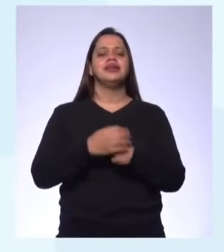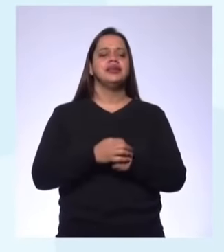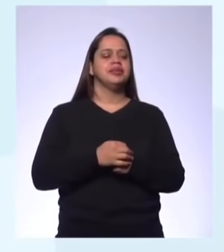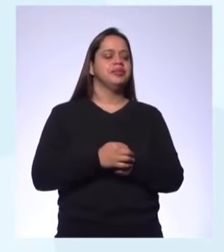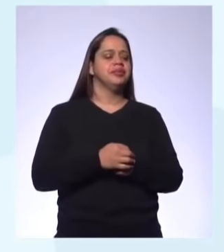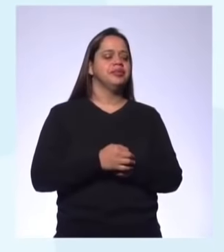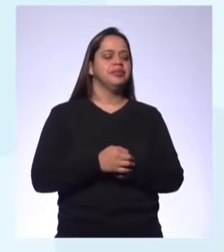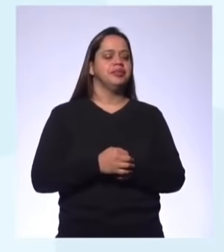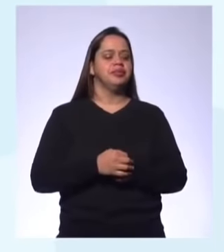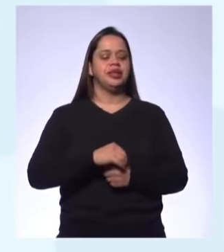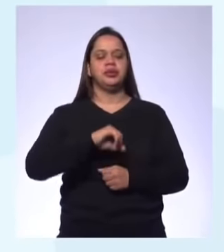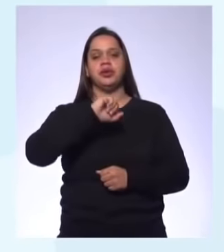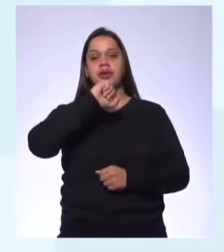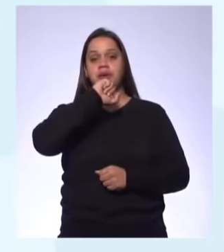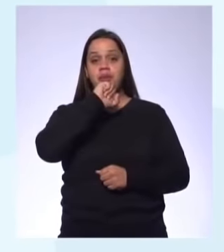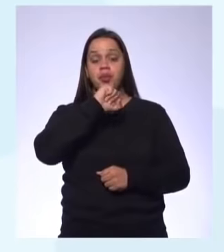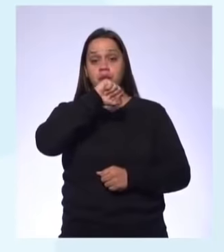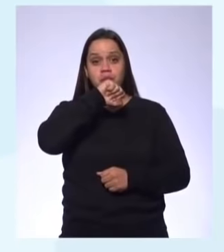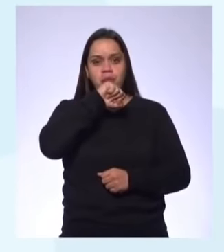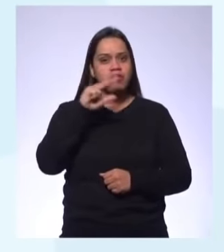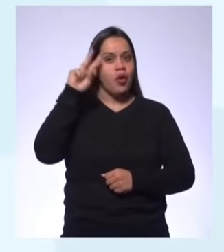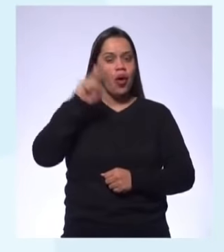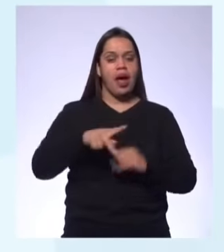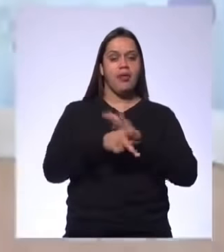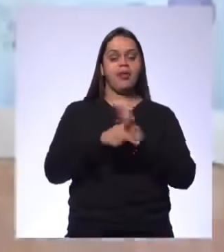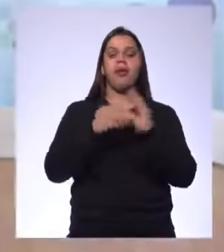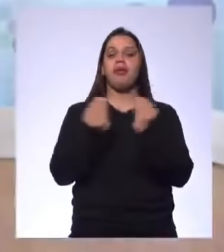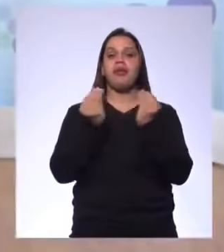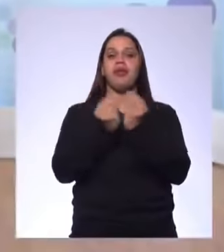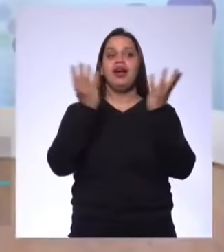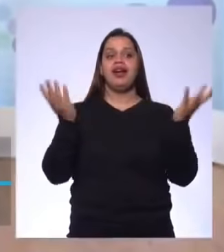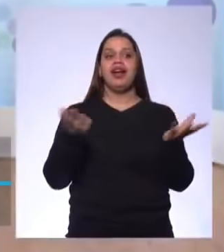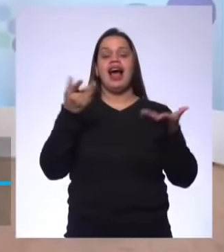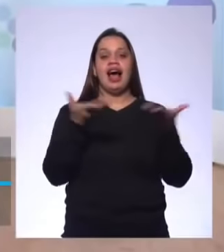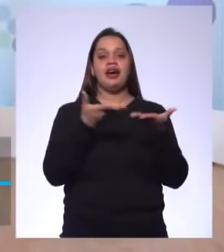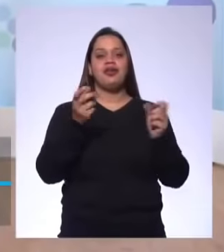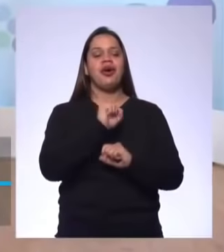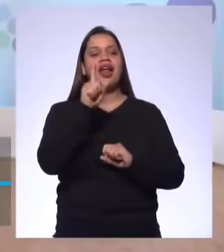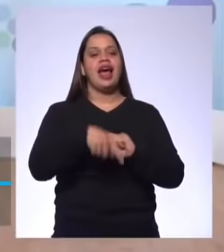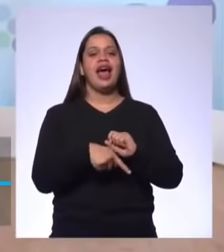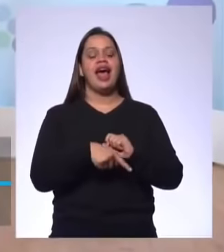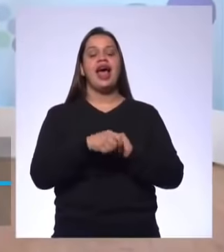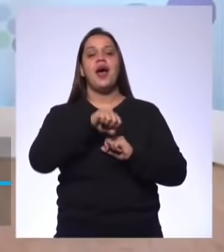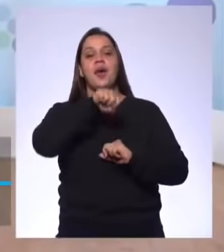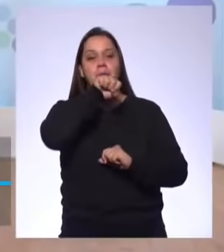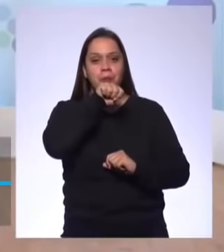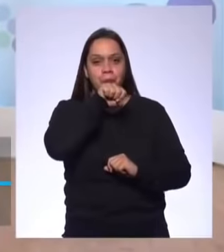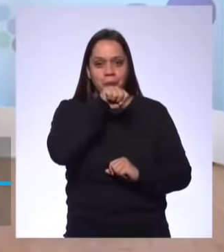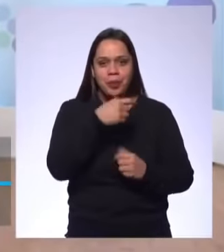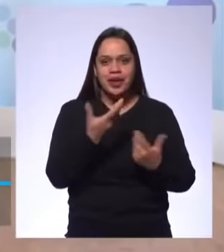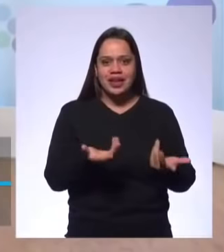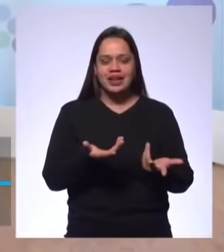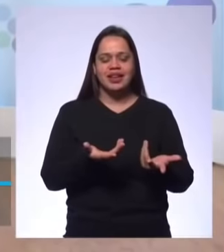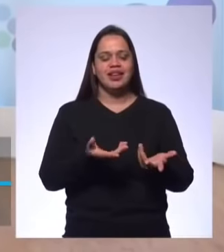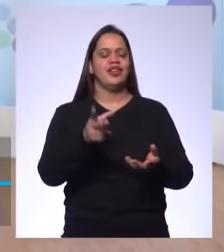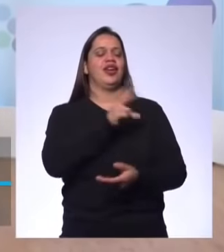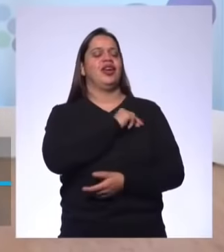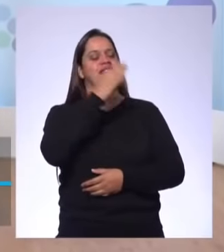Sidney Moreira? Sidney Moreira, né? Cid É um Moreira. bispo lá, Sidney Moreira. Os alunos não vão conhecer, não, mas é.